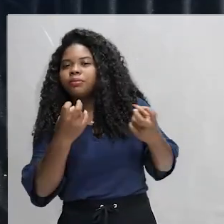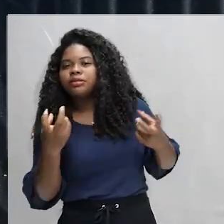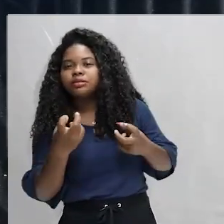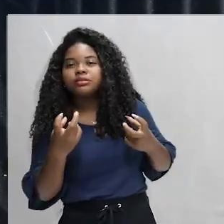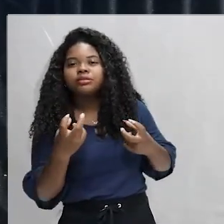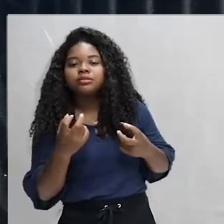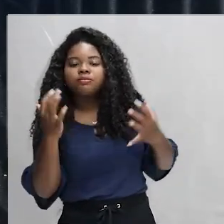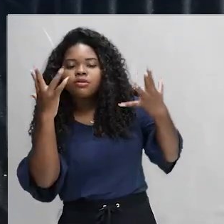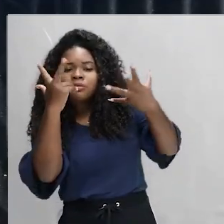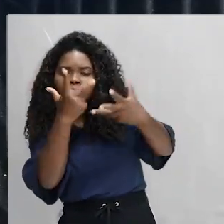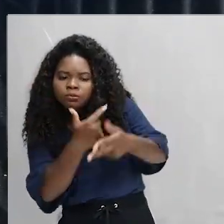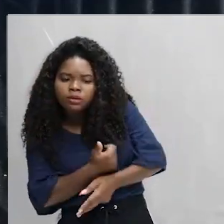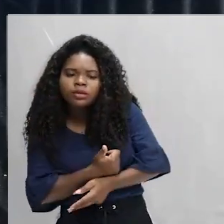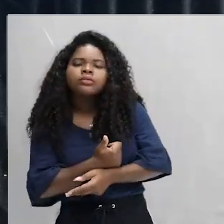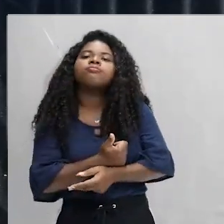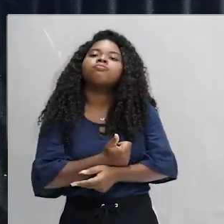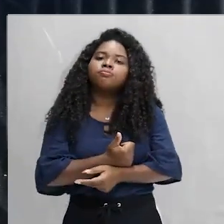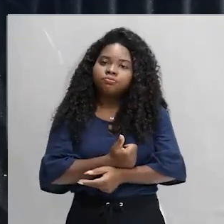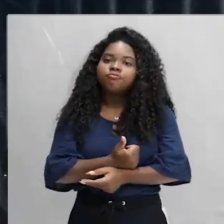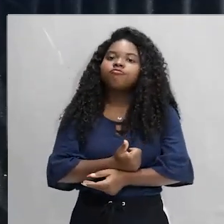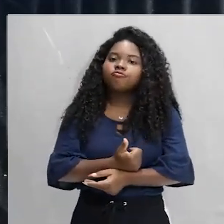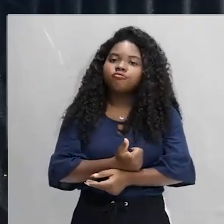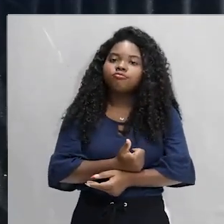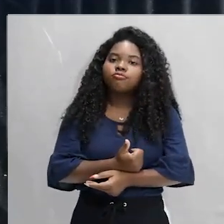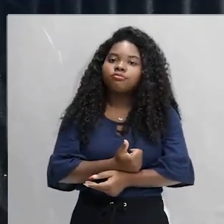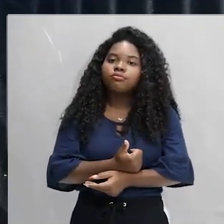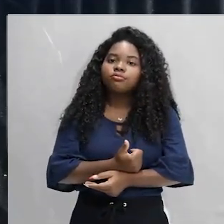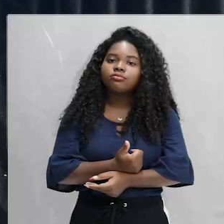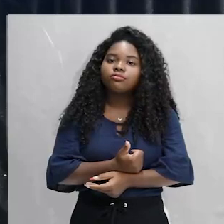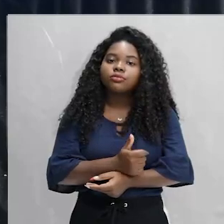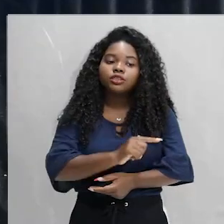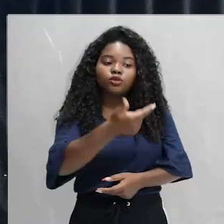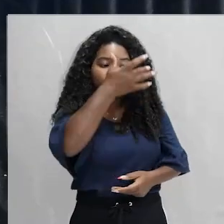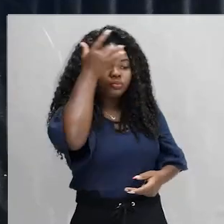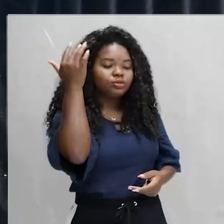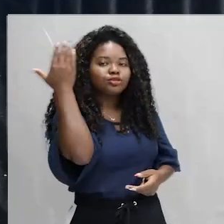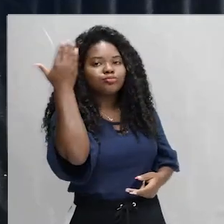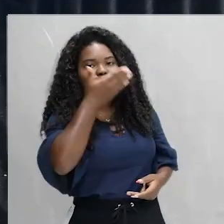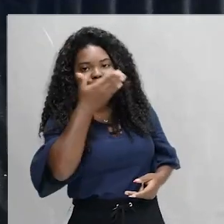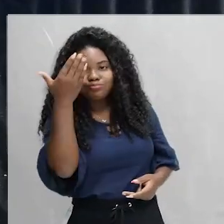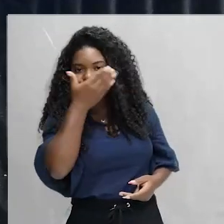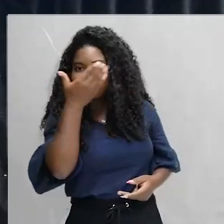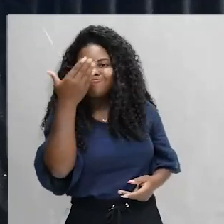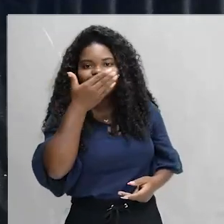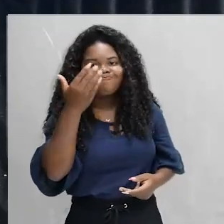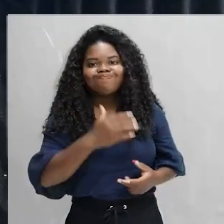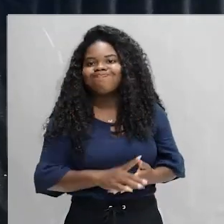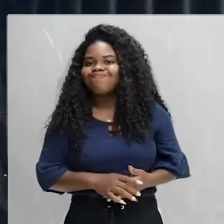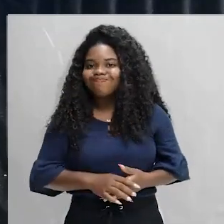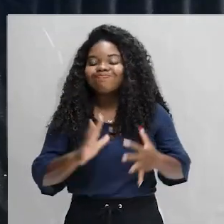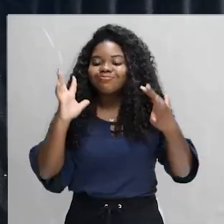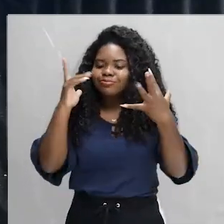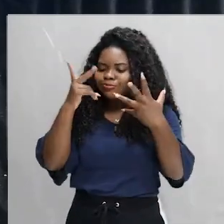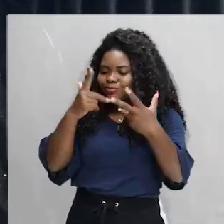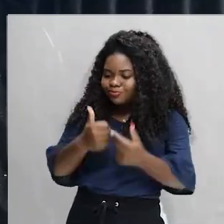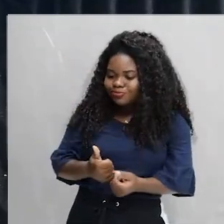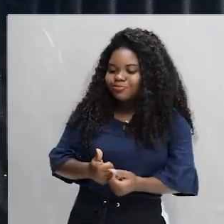perceber, capitalizar, descrever situações e muito bonitas, muito